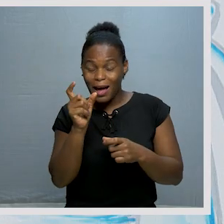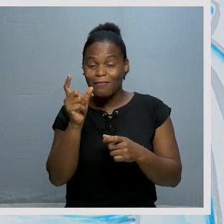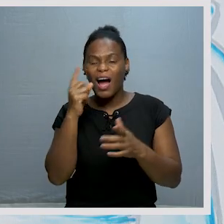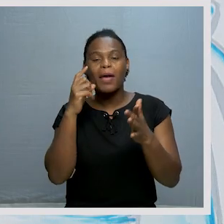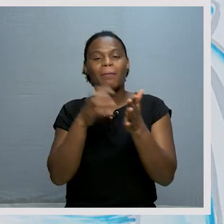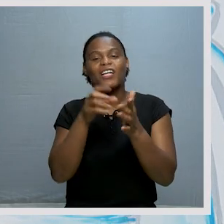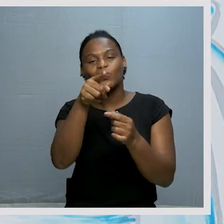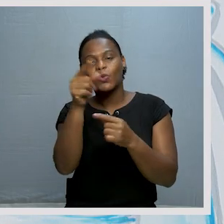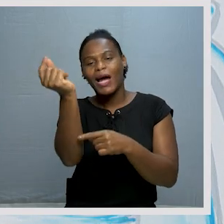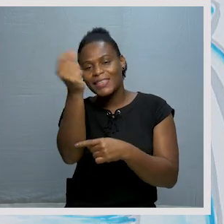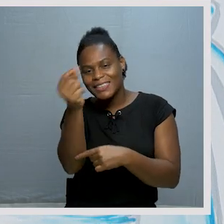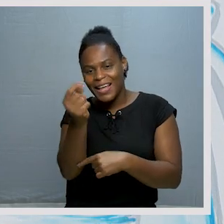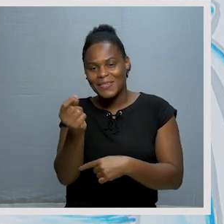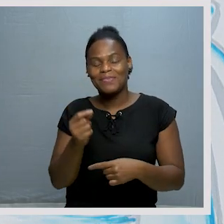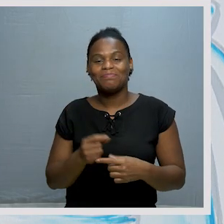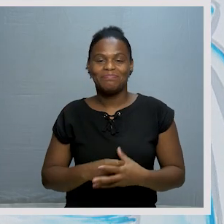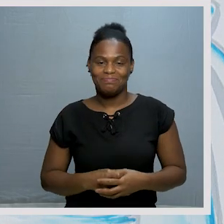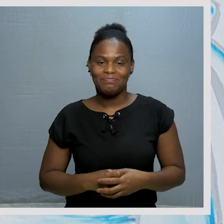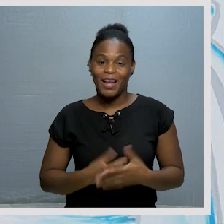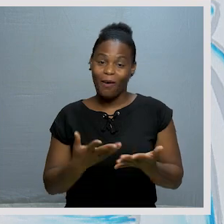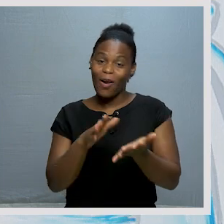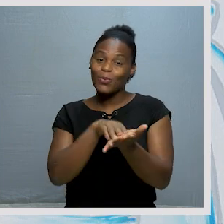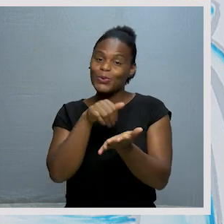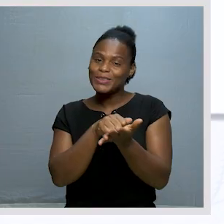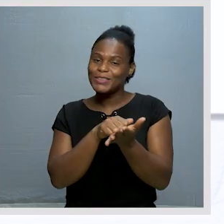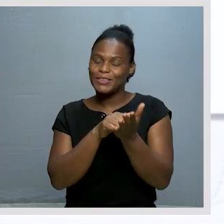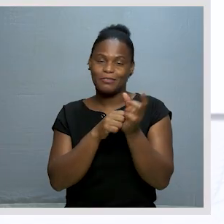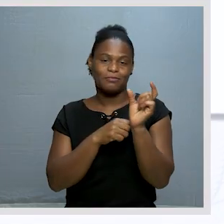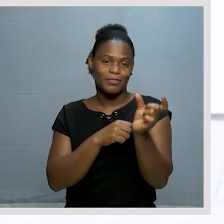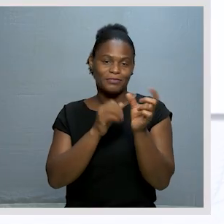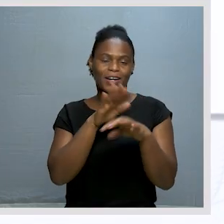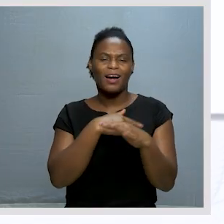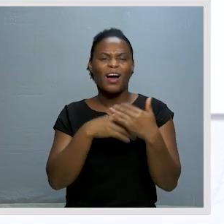Muito bem. Então, vamos corrigir. Como é que fica?